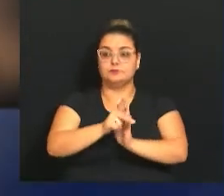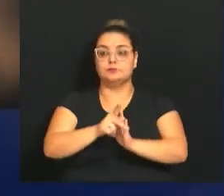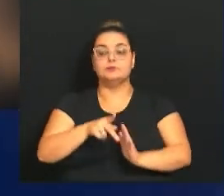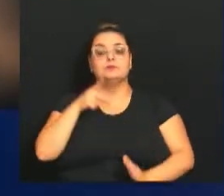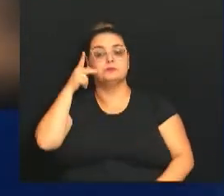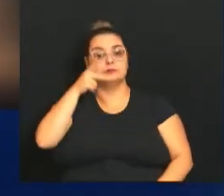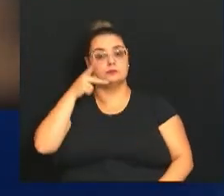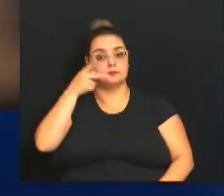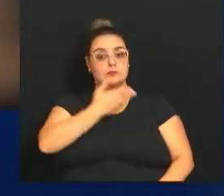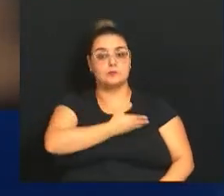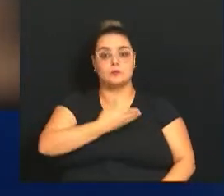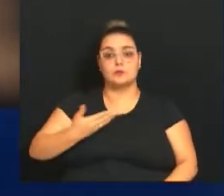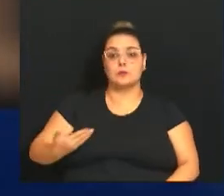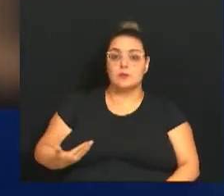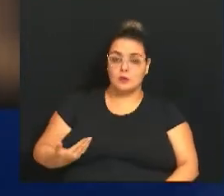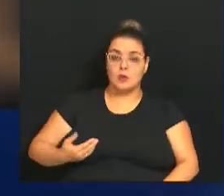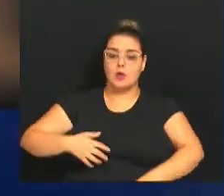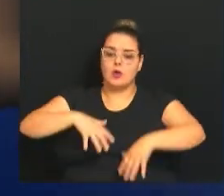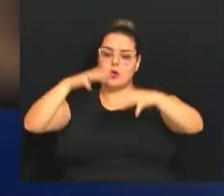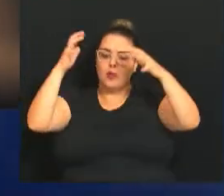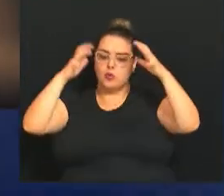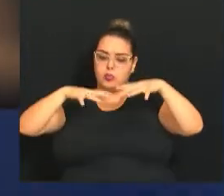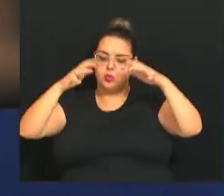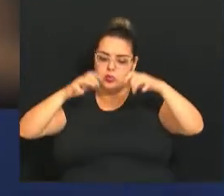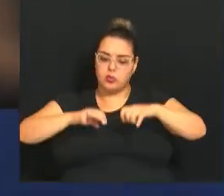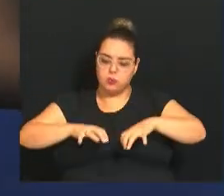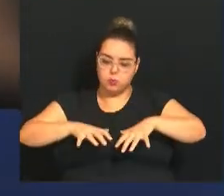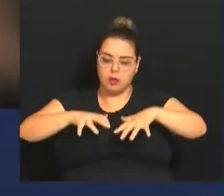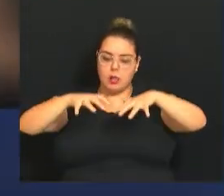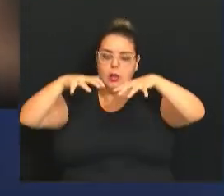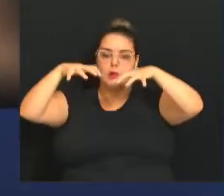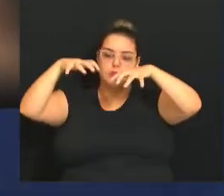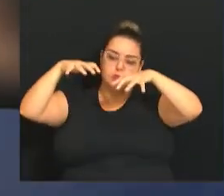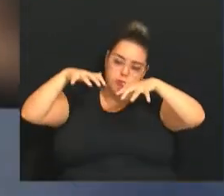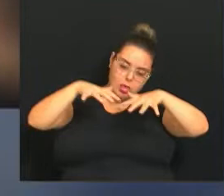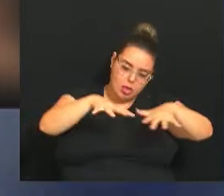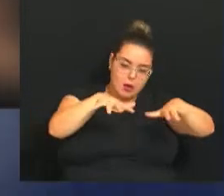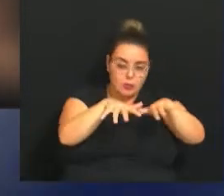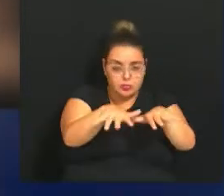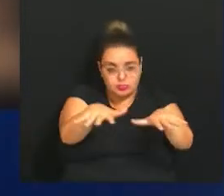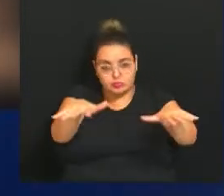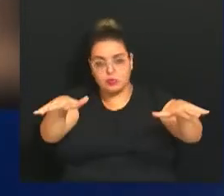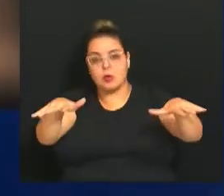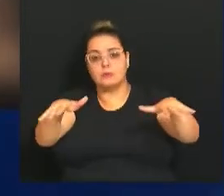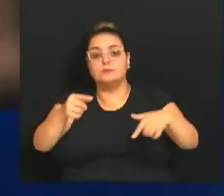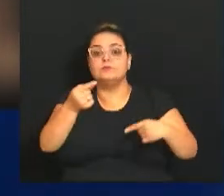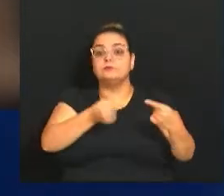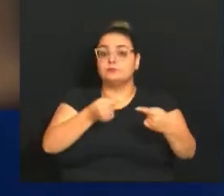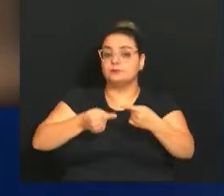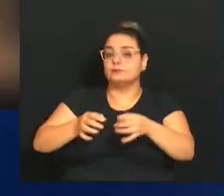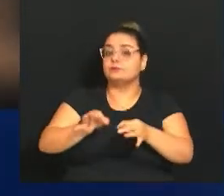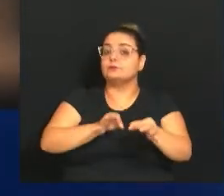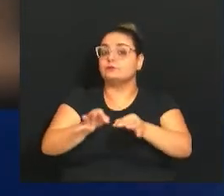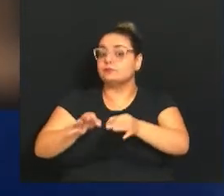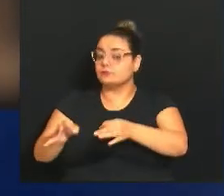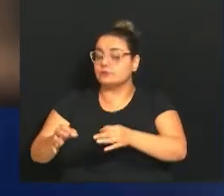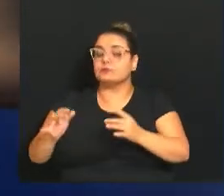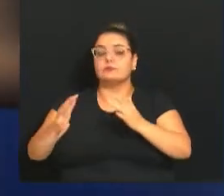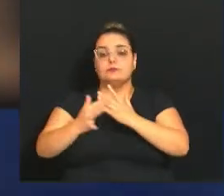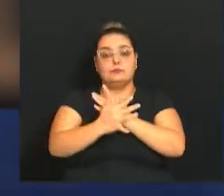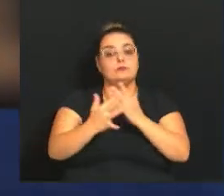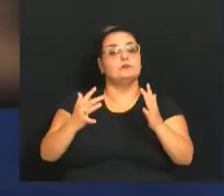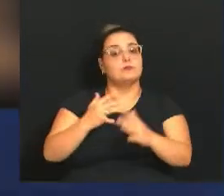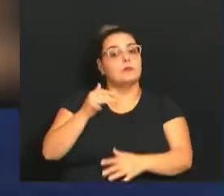públicas para combate a alagamentos, enchentes e inundações, discute o planejamento urbano, combate e prevenção